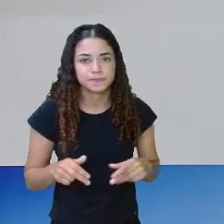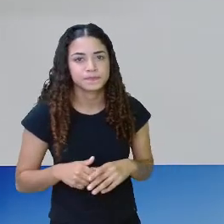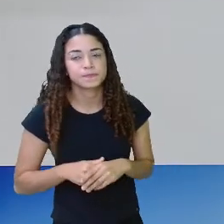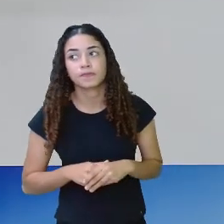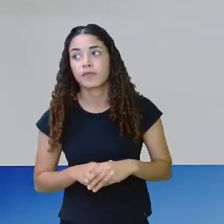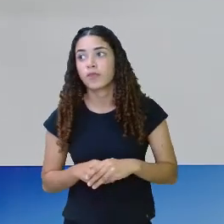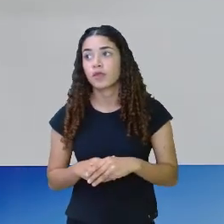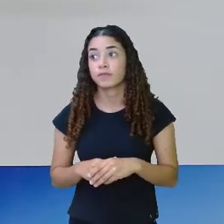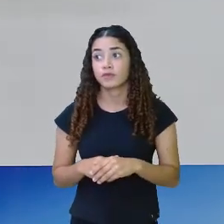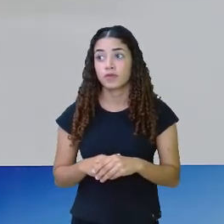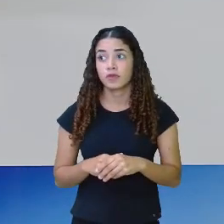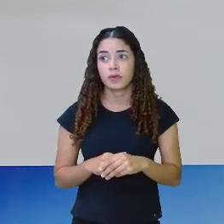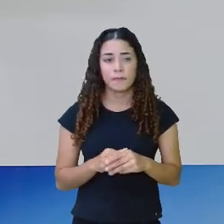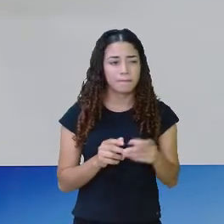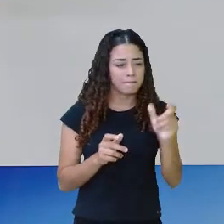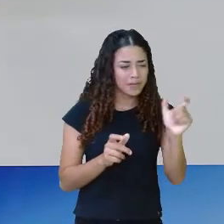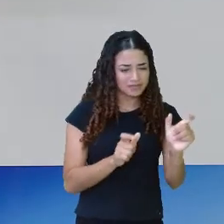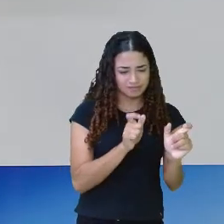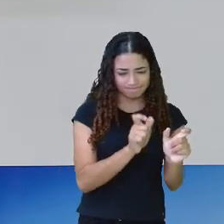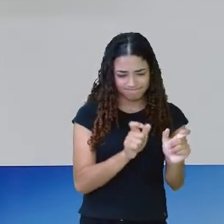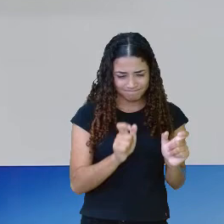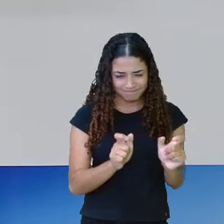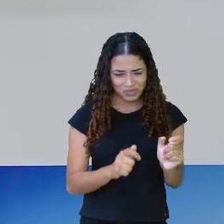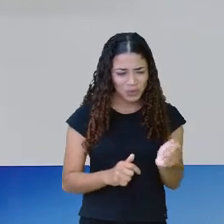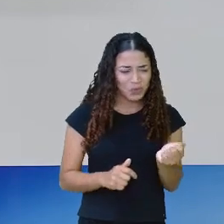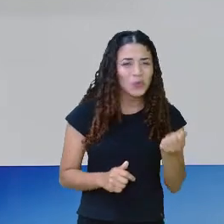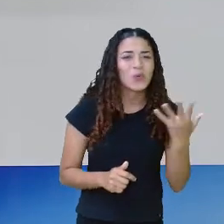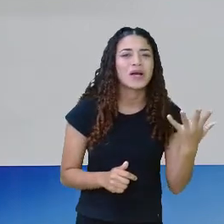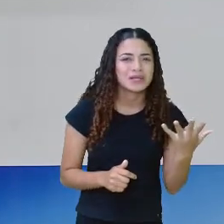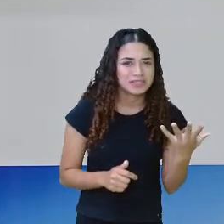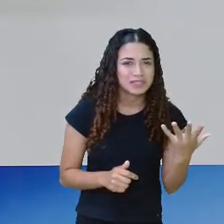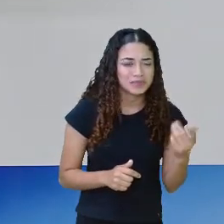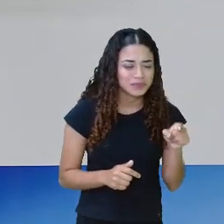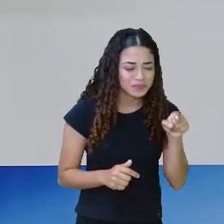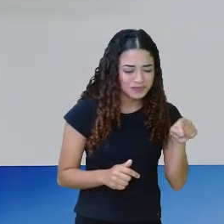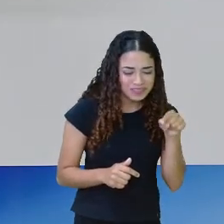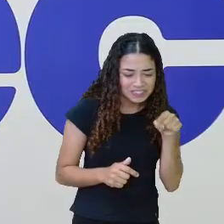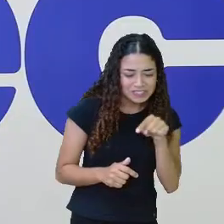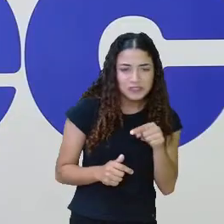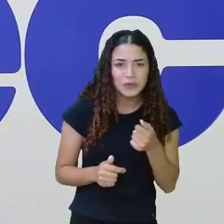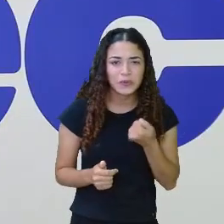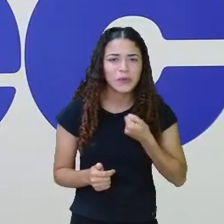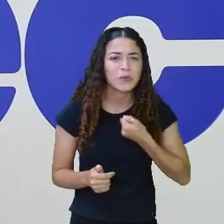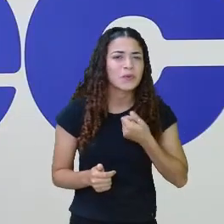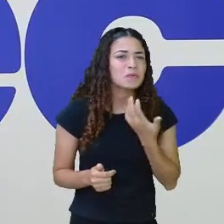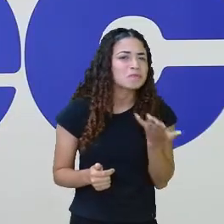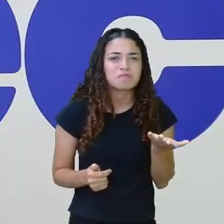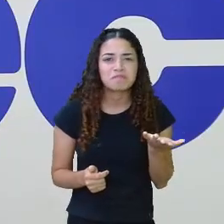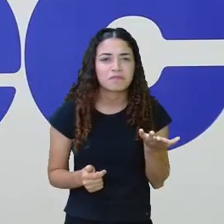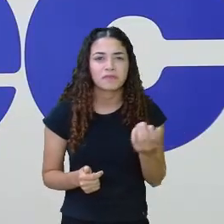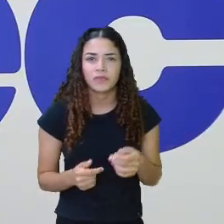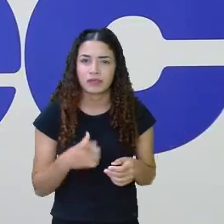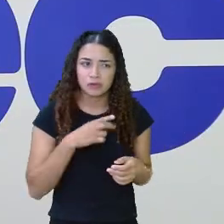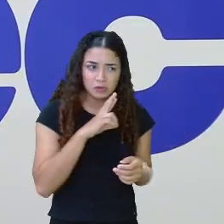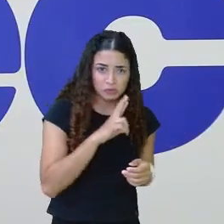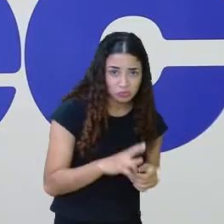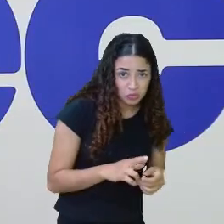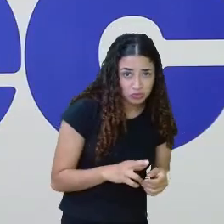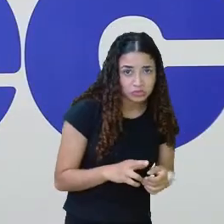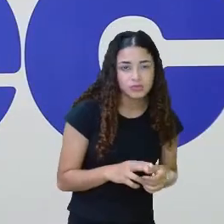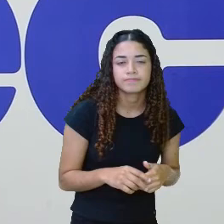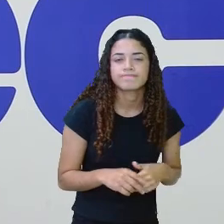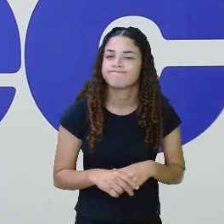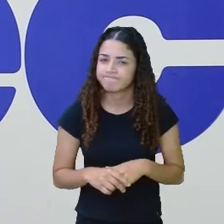Quanto vale cada pezinho desse para chegar a 12? Tem resposta já, professora? Tem a continha ali, o